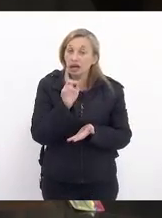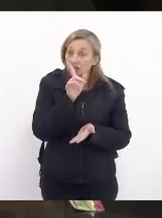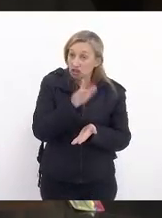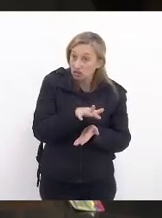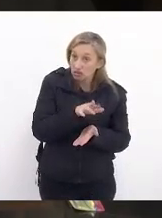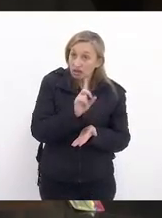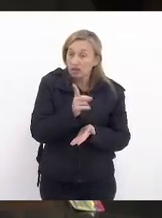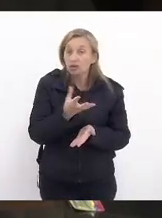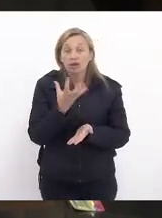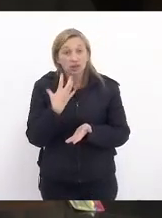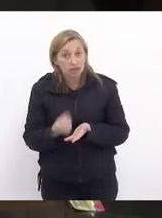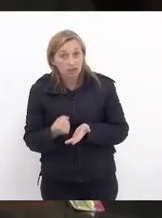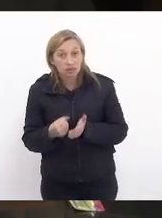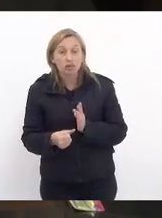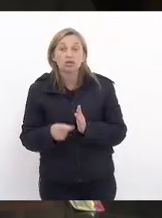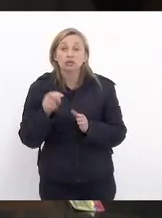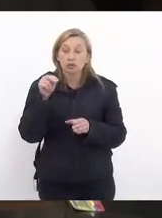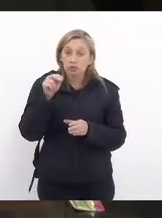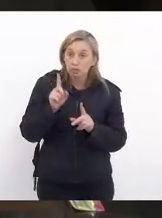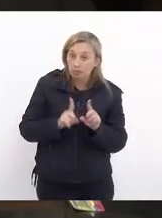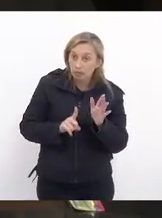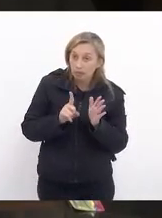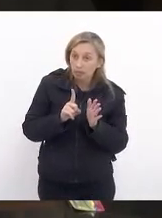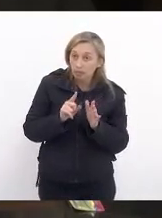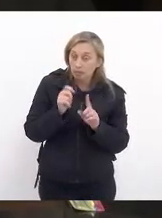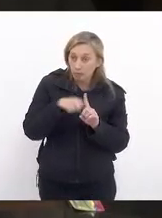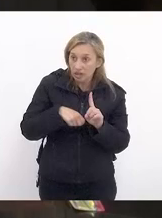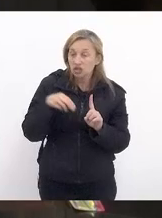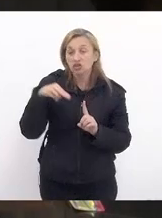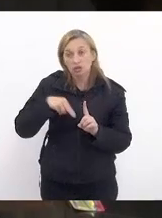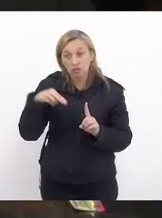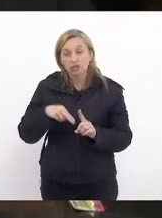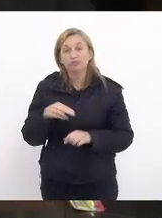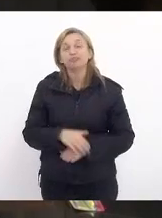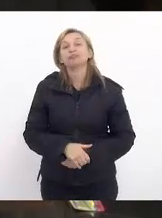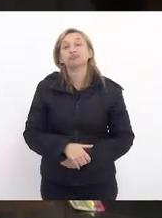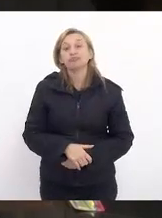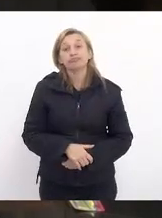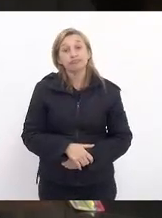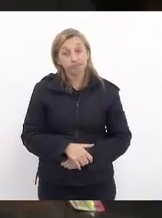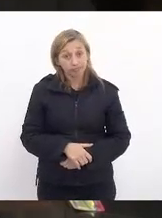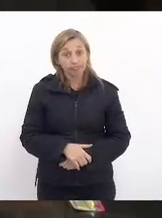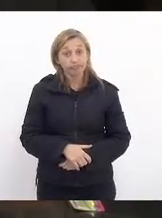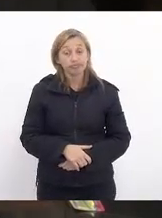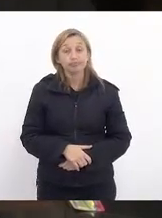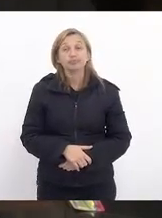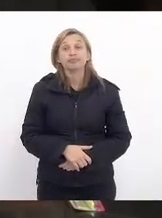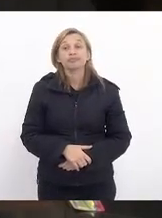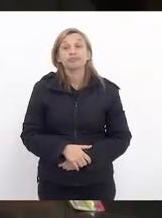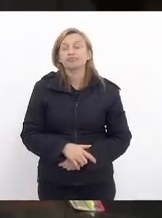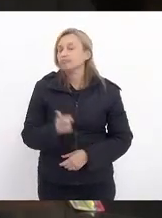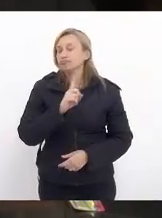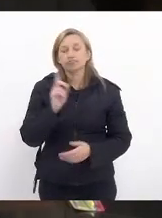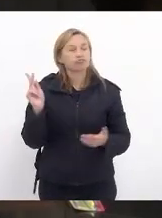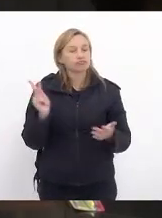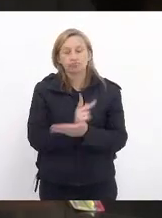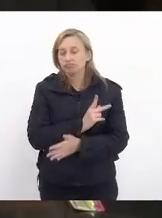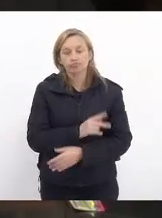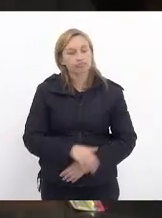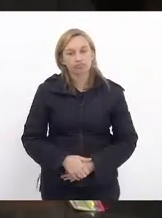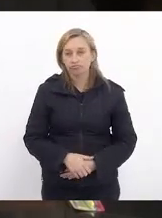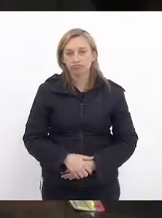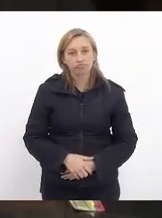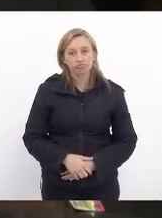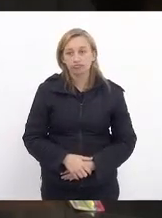diferença não recebida no mês de novembro de fácil as 400reais hora isso não aconteceu